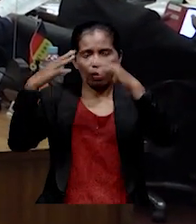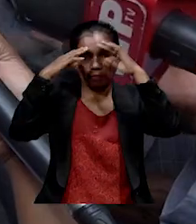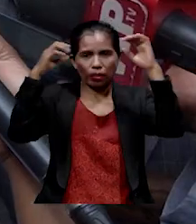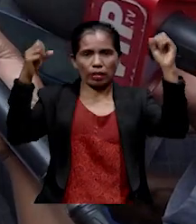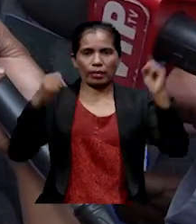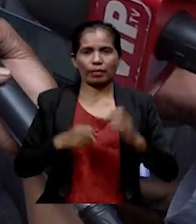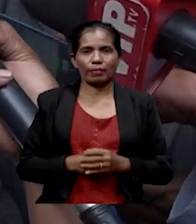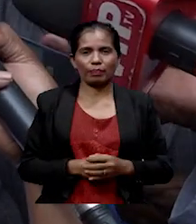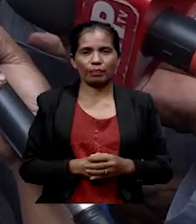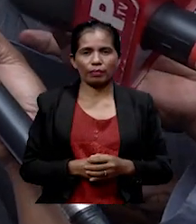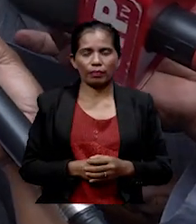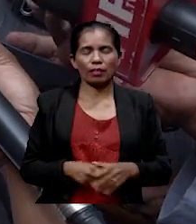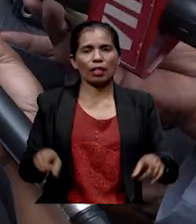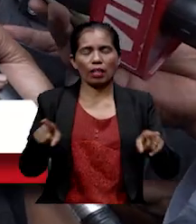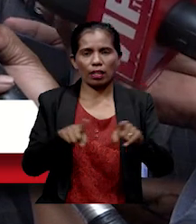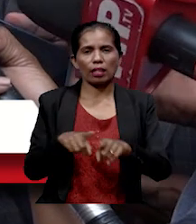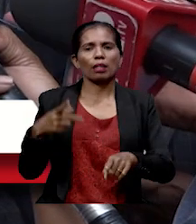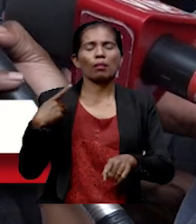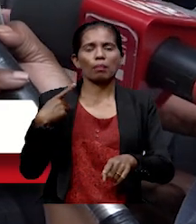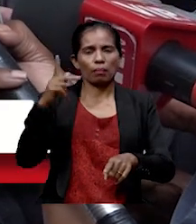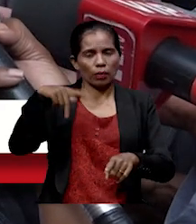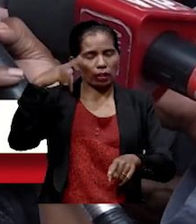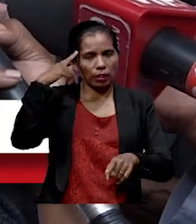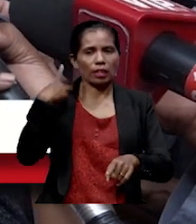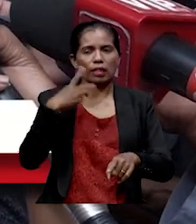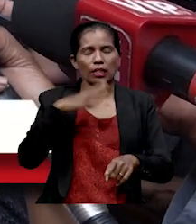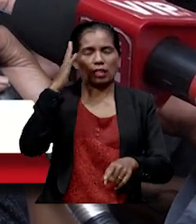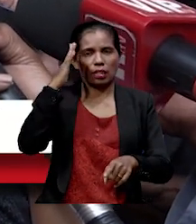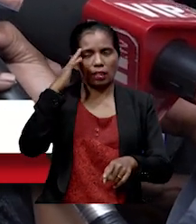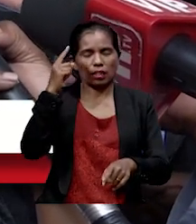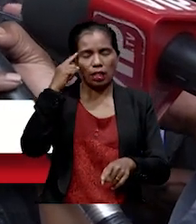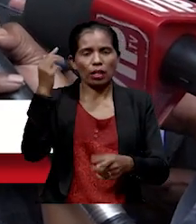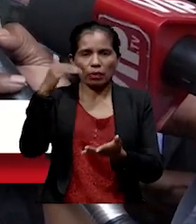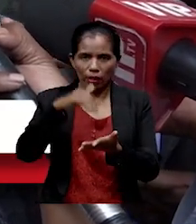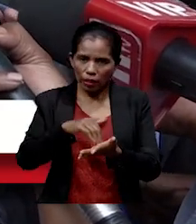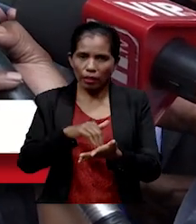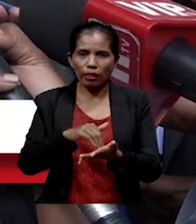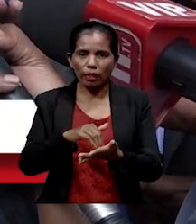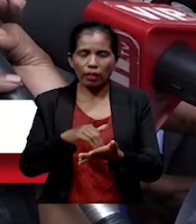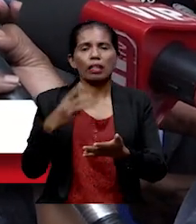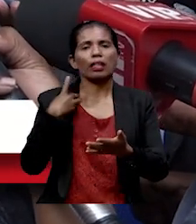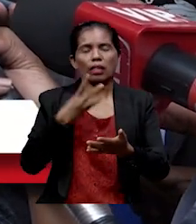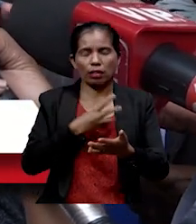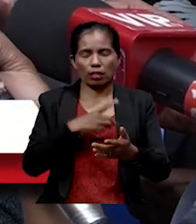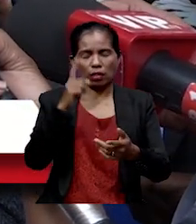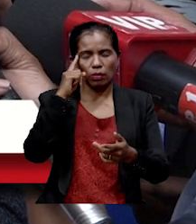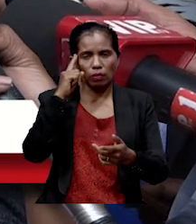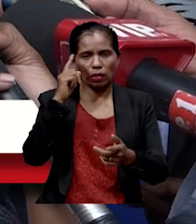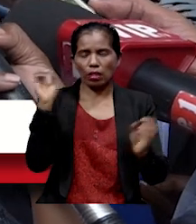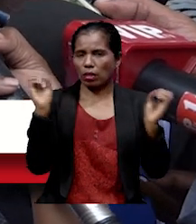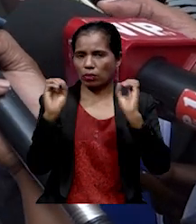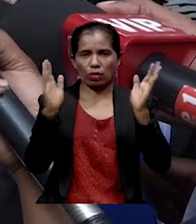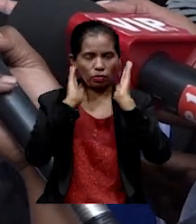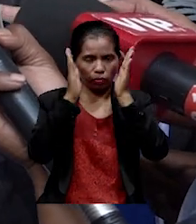Nian. No da político, né, está tete, depois está arrepende, e a intenção lá, a tu insulta,